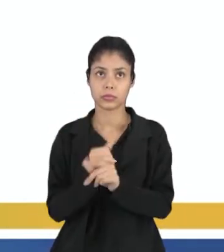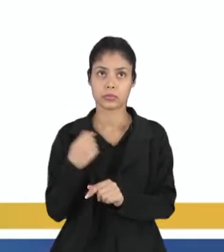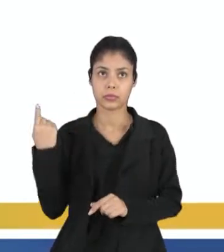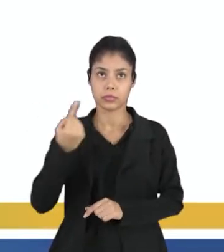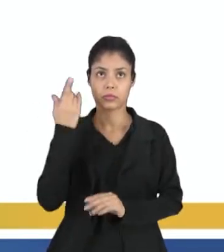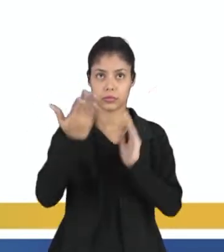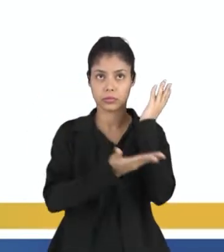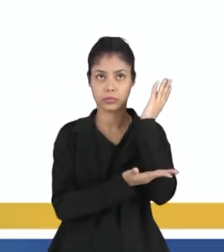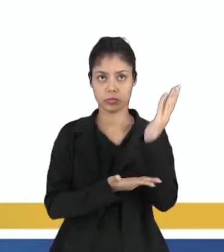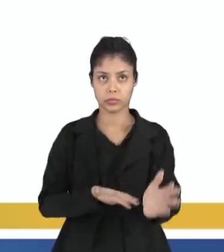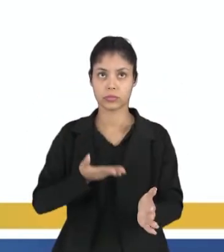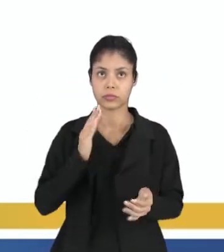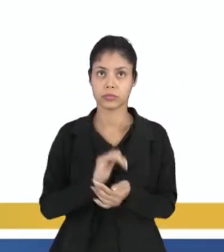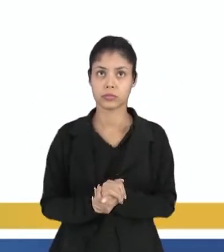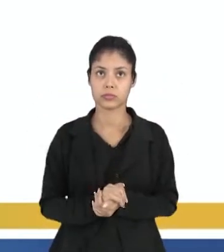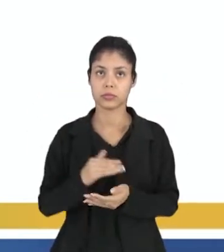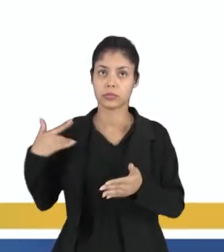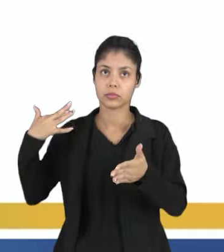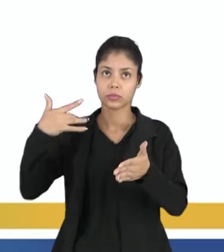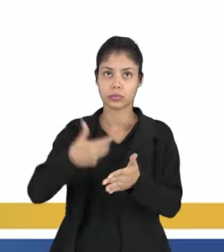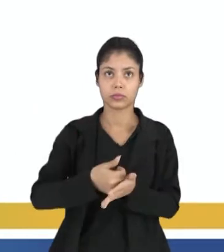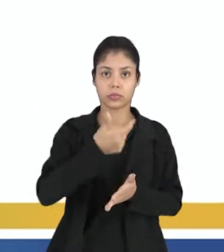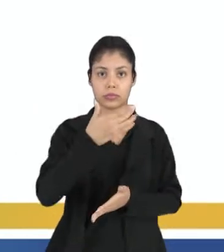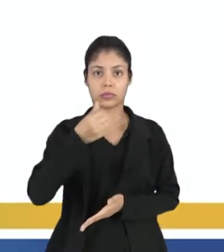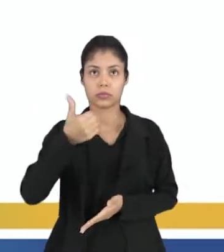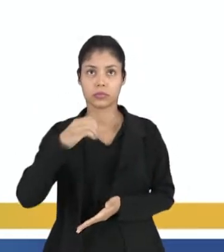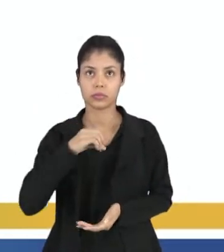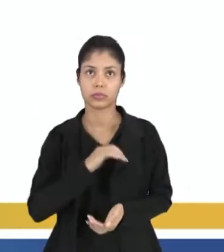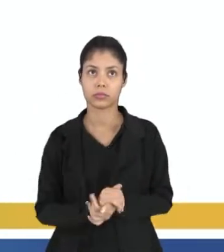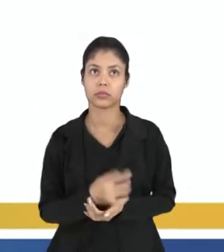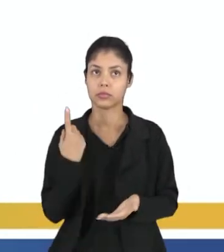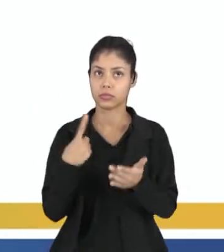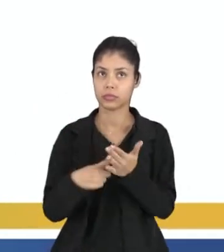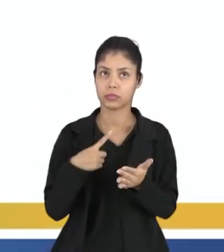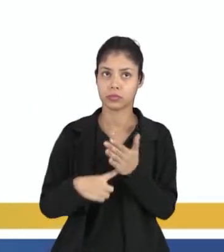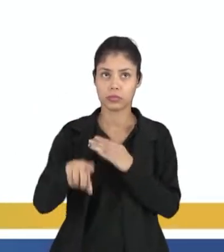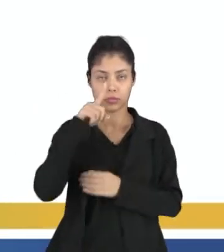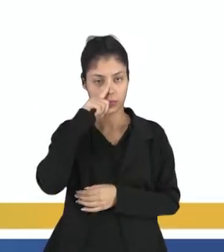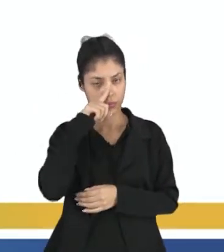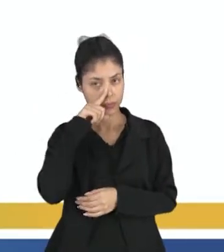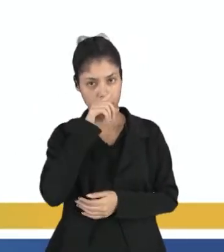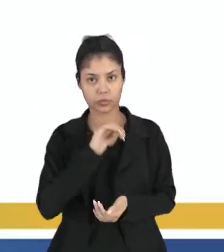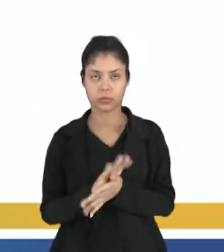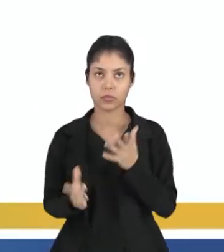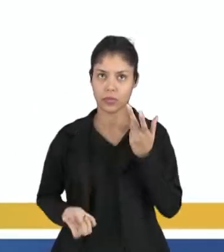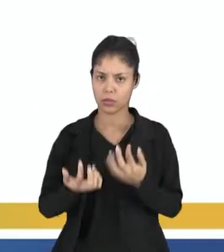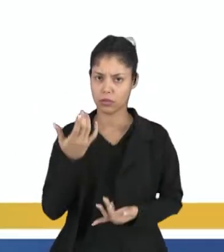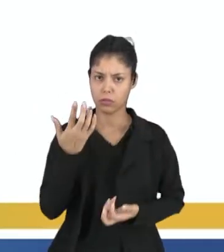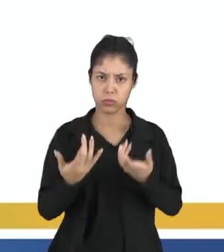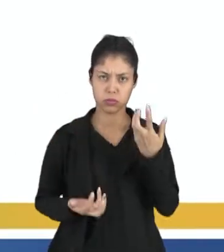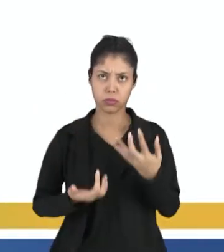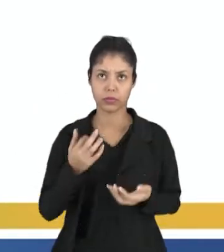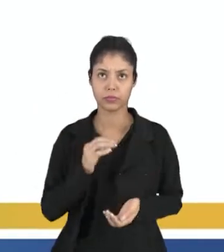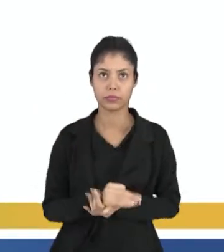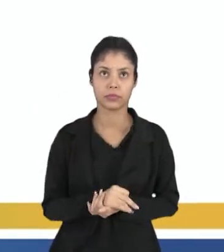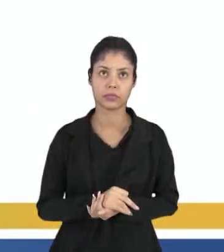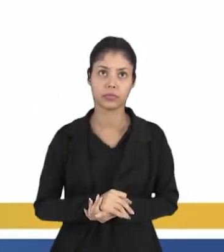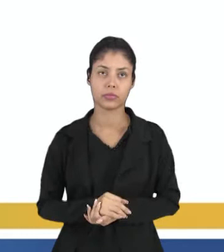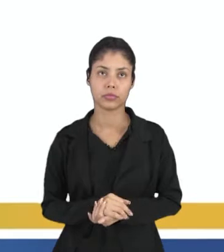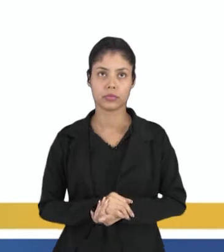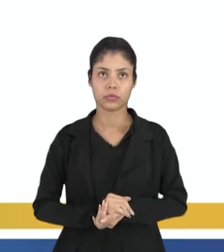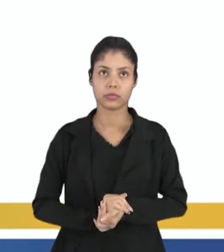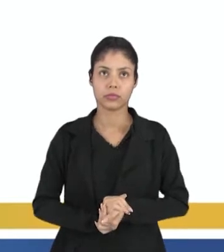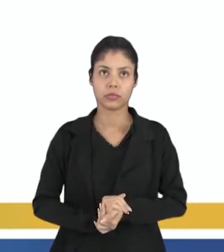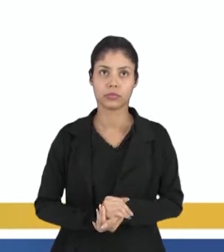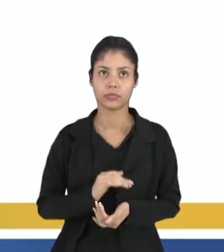somada à alta do desmatamento ocorrido desde 2019, é combinação perigosa para incêndios.